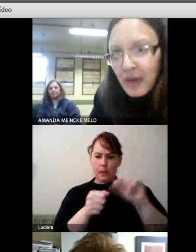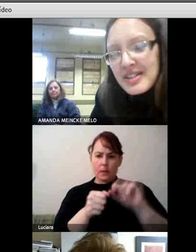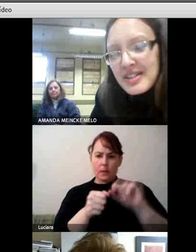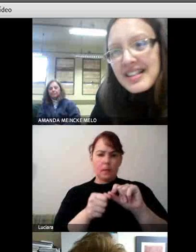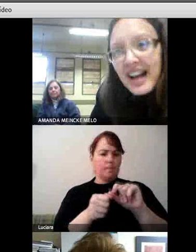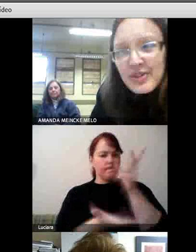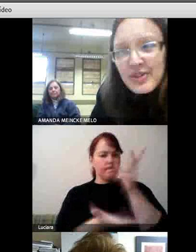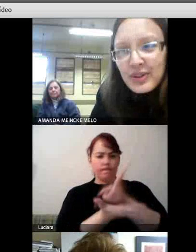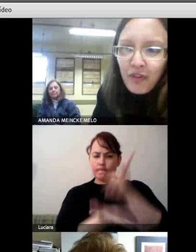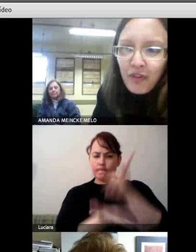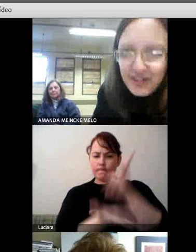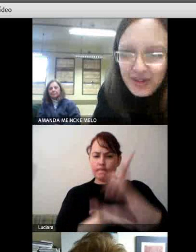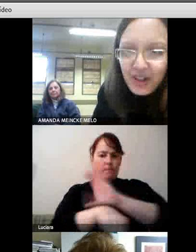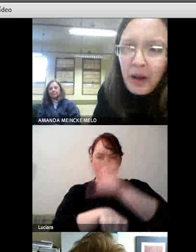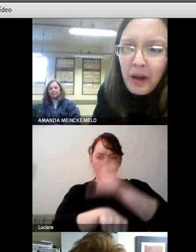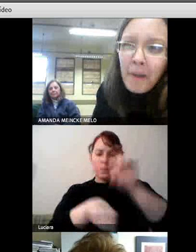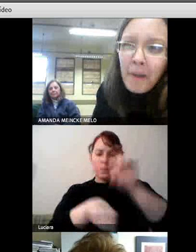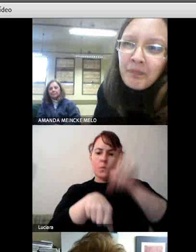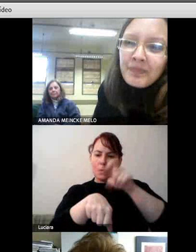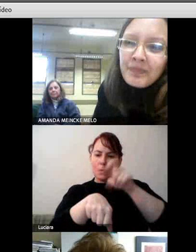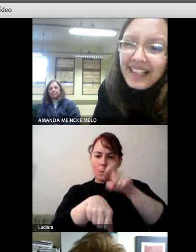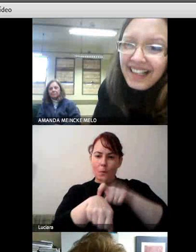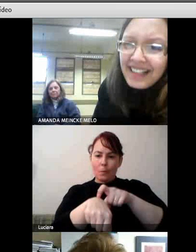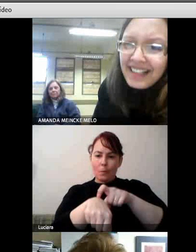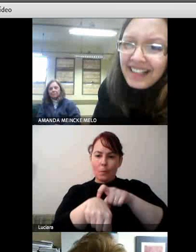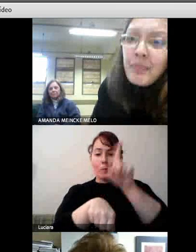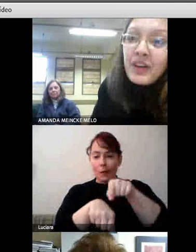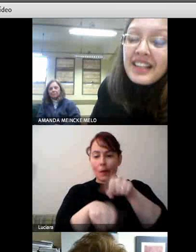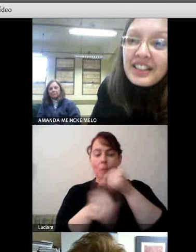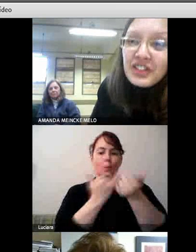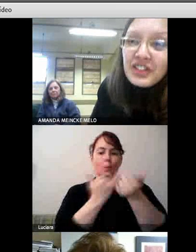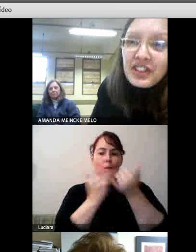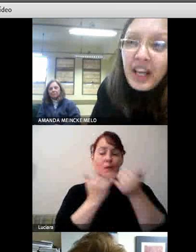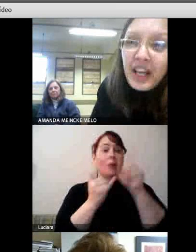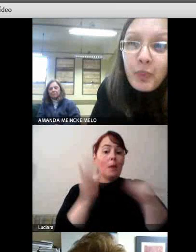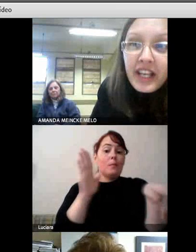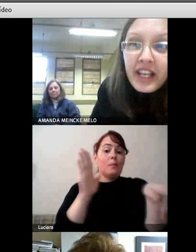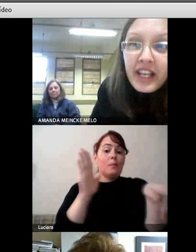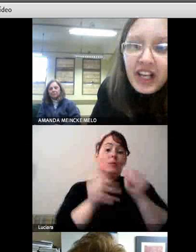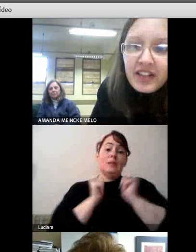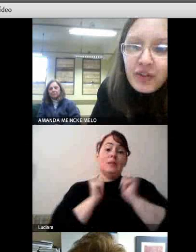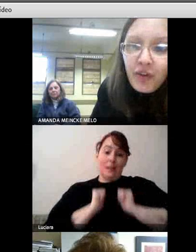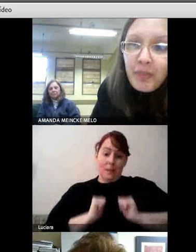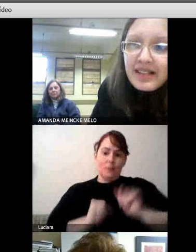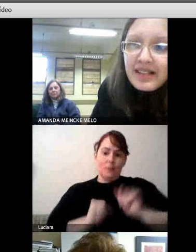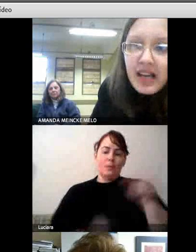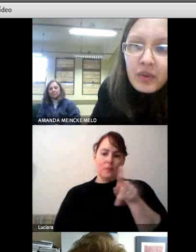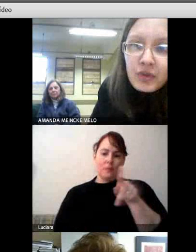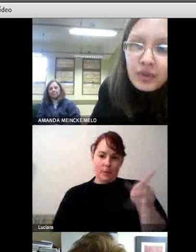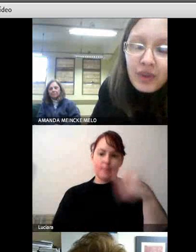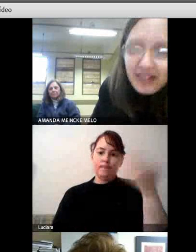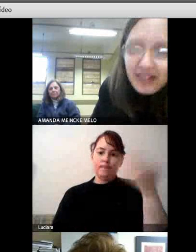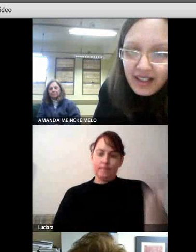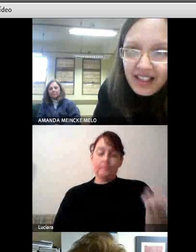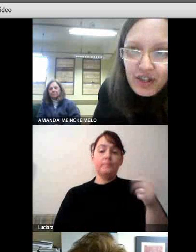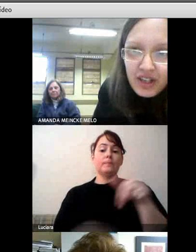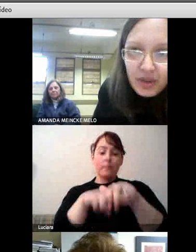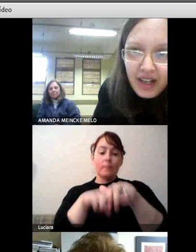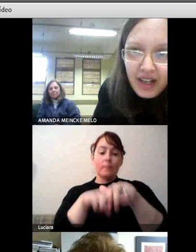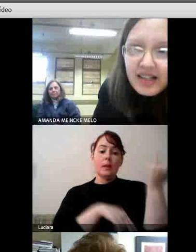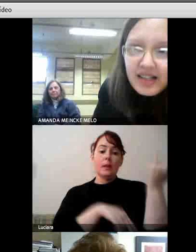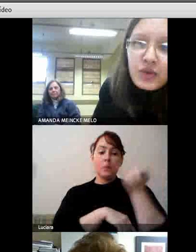ao descanso do professor. Então, a importância de termos políticas de formação junto às secretarias